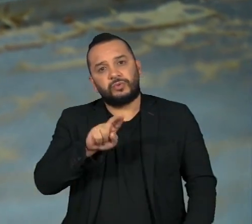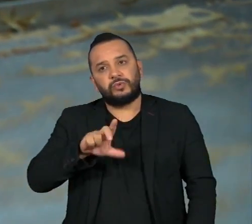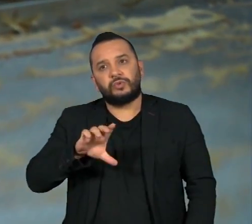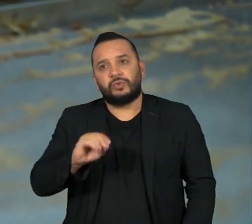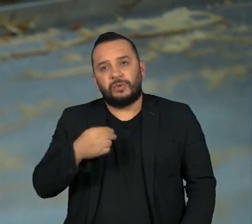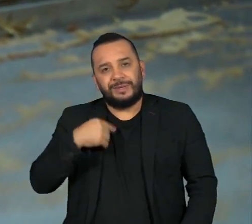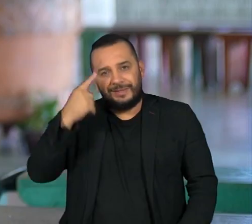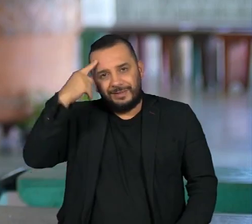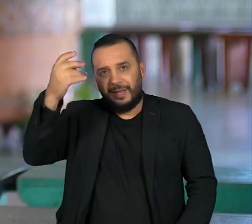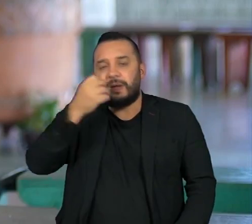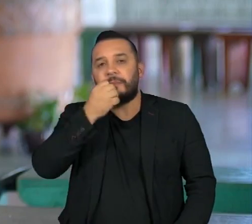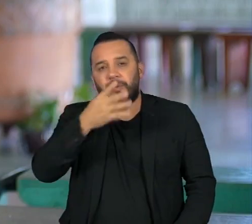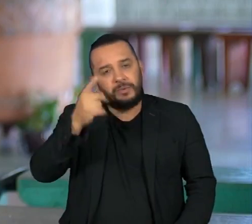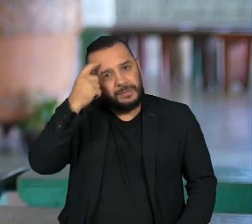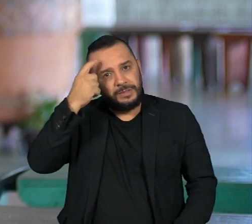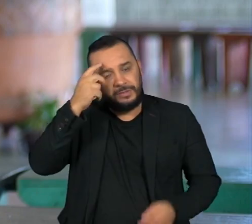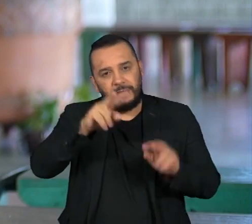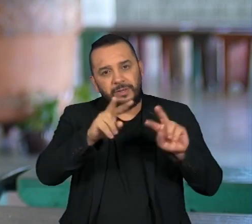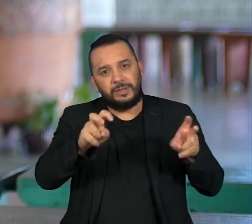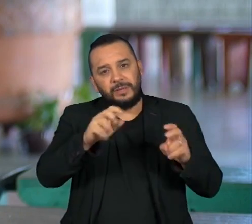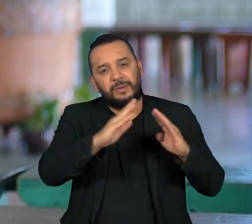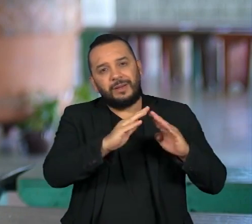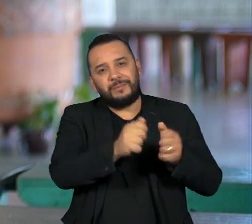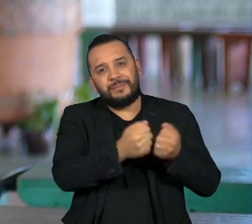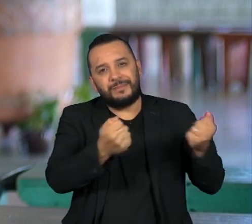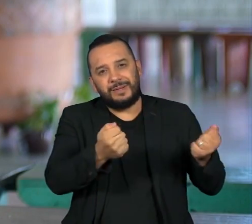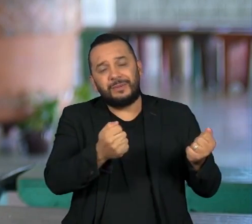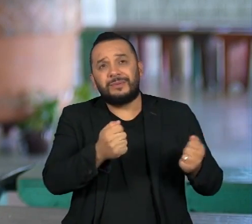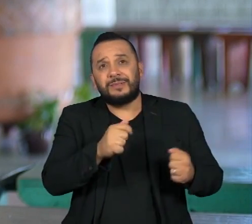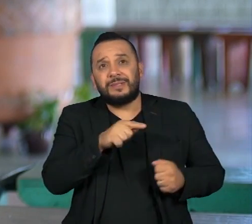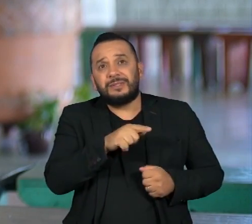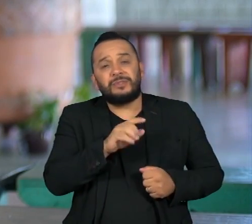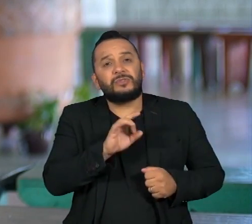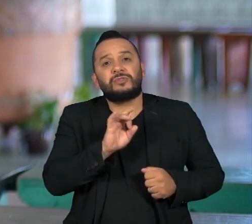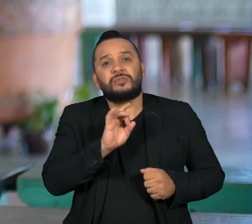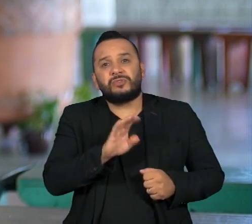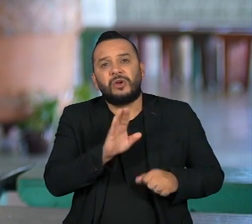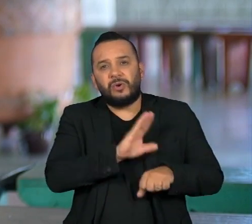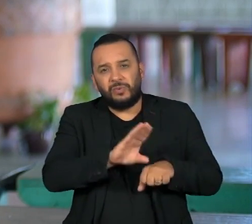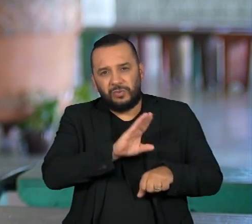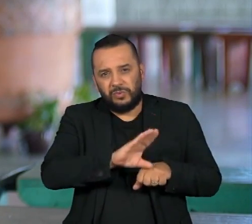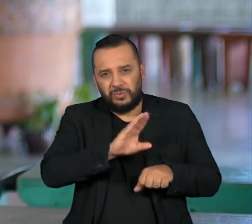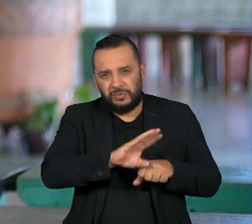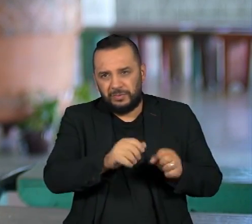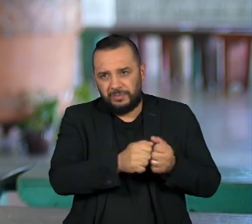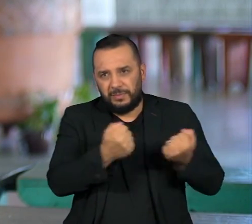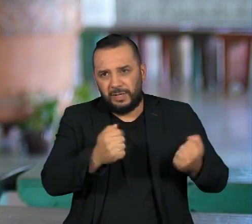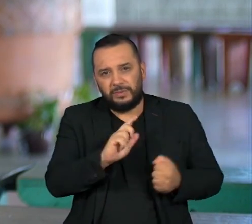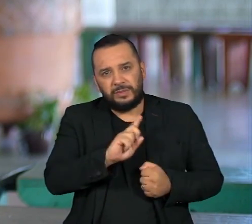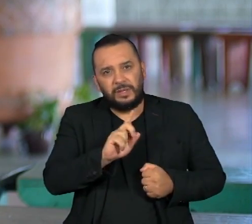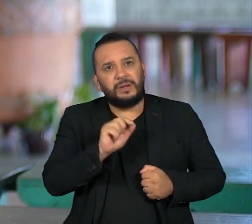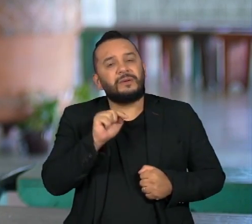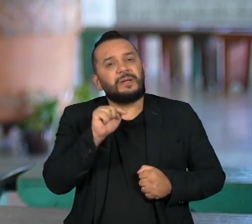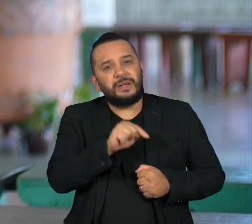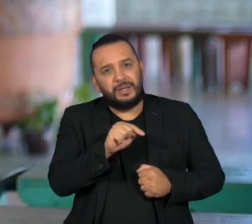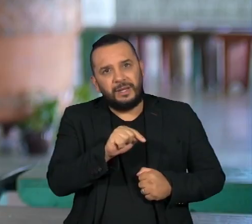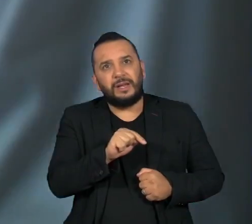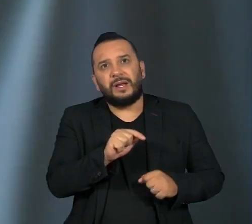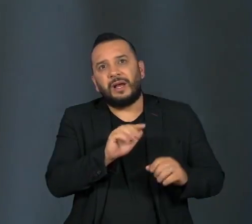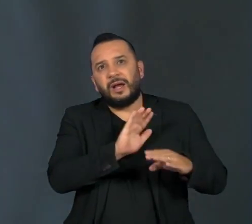da padaria, mas de uma padaria que não fosse só um curso de panificação, fosse mais do que